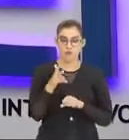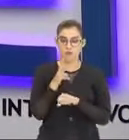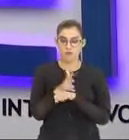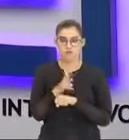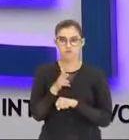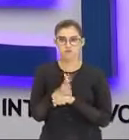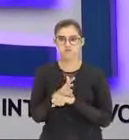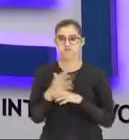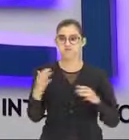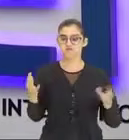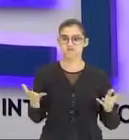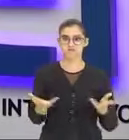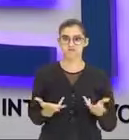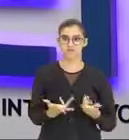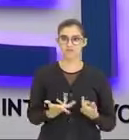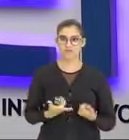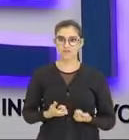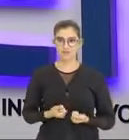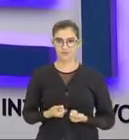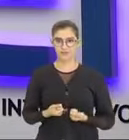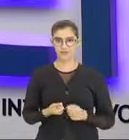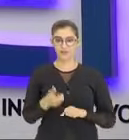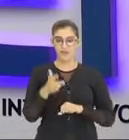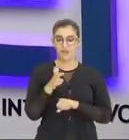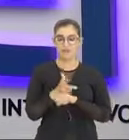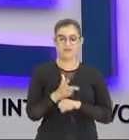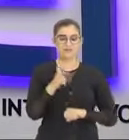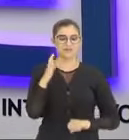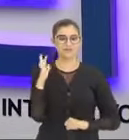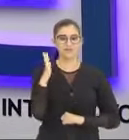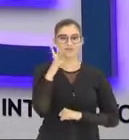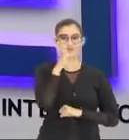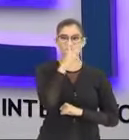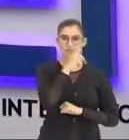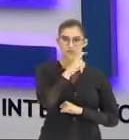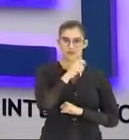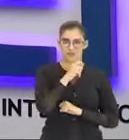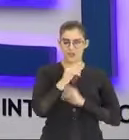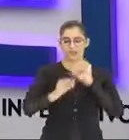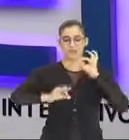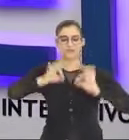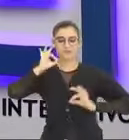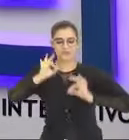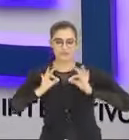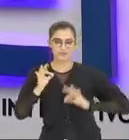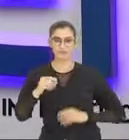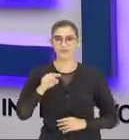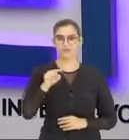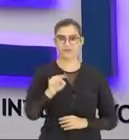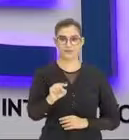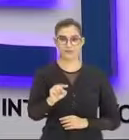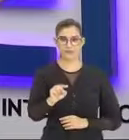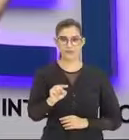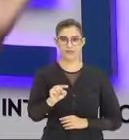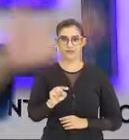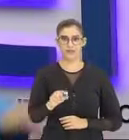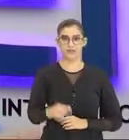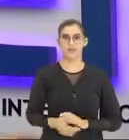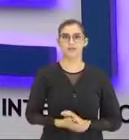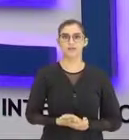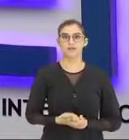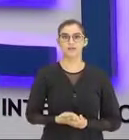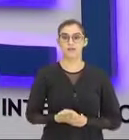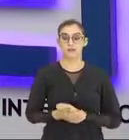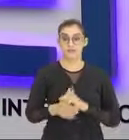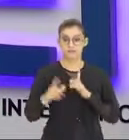maravilhoso, né? Que vídeo bonito, bem sintetizado para você. Eu vou pegar aqui um quadro